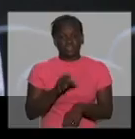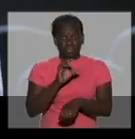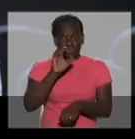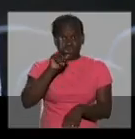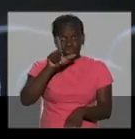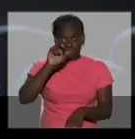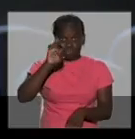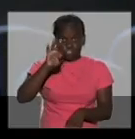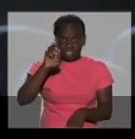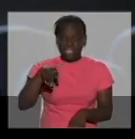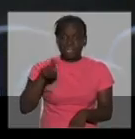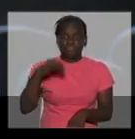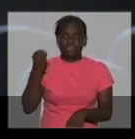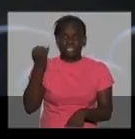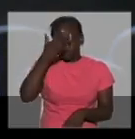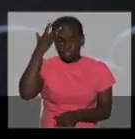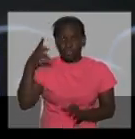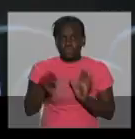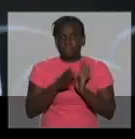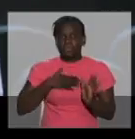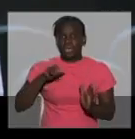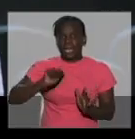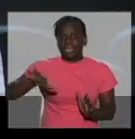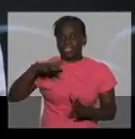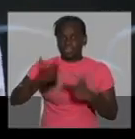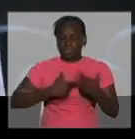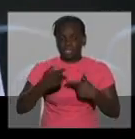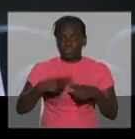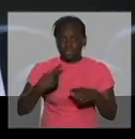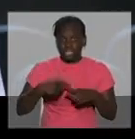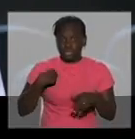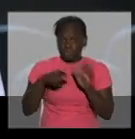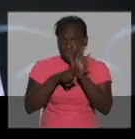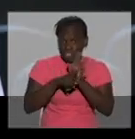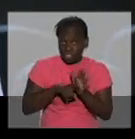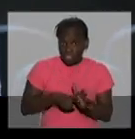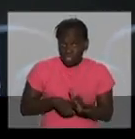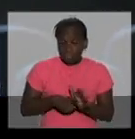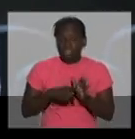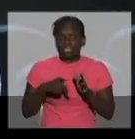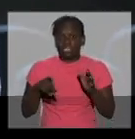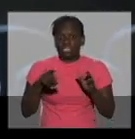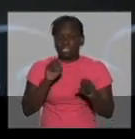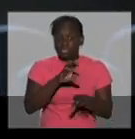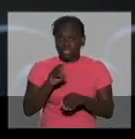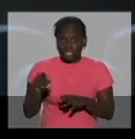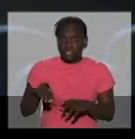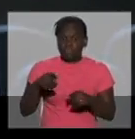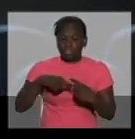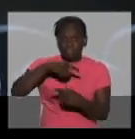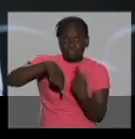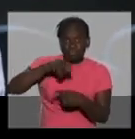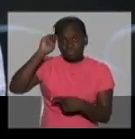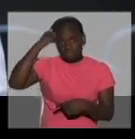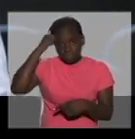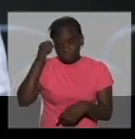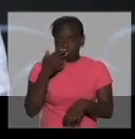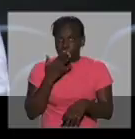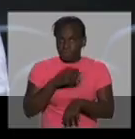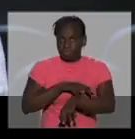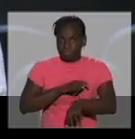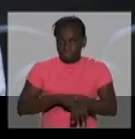O Cultine é uma ferramenta fundamental para alguém da minha área, justamente porque eu sou uma pesquisadora de educação para as relações